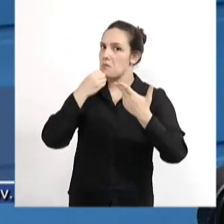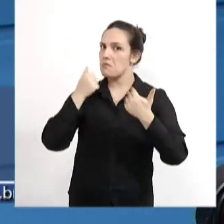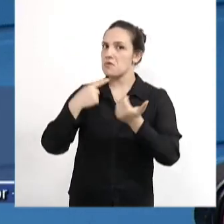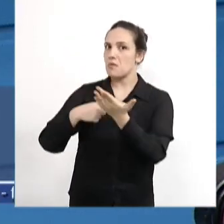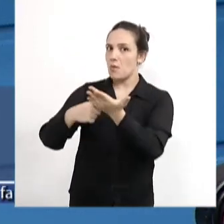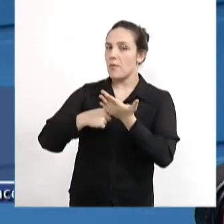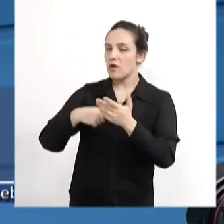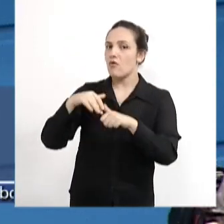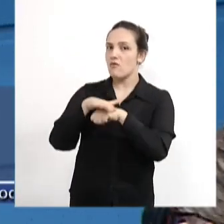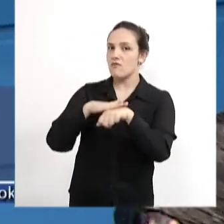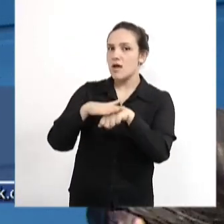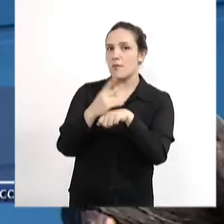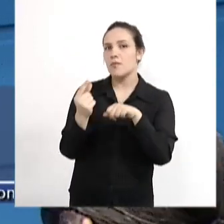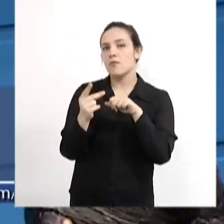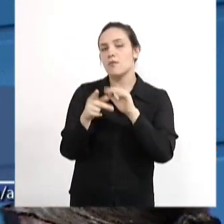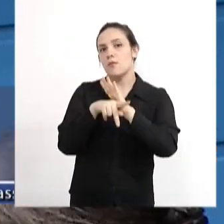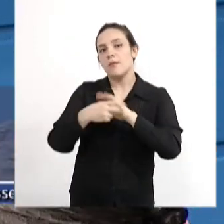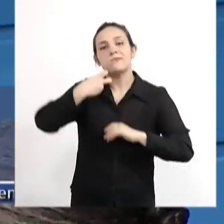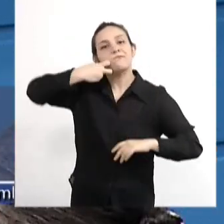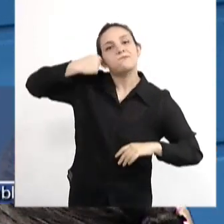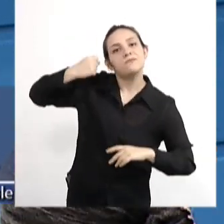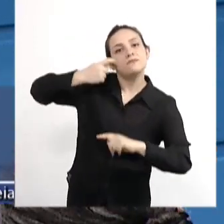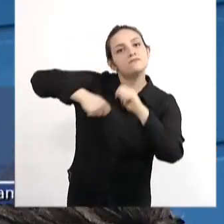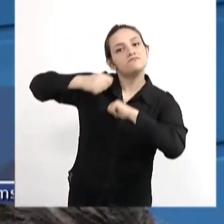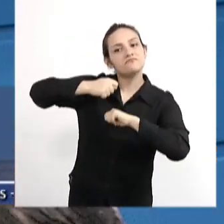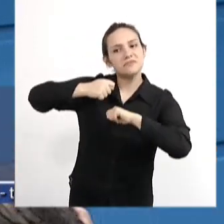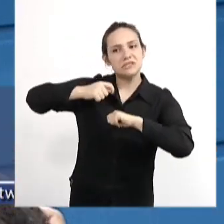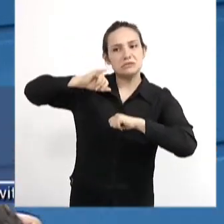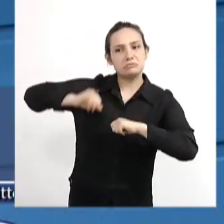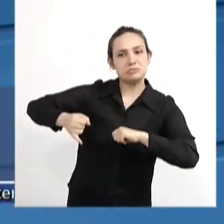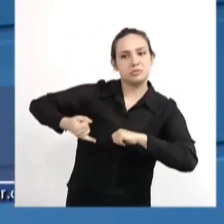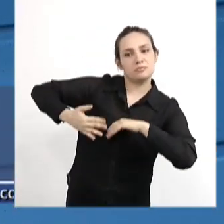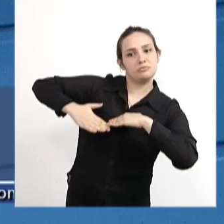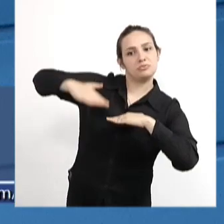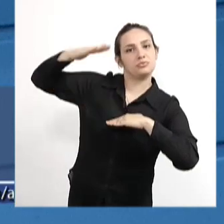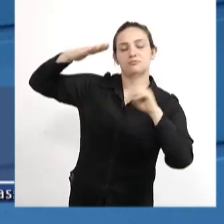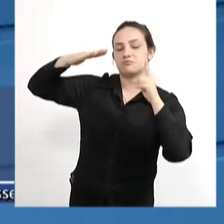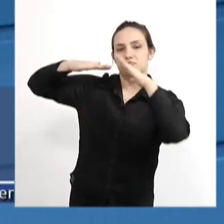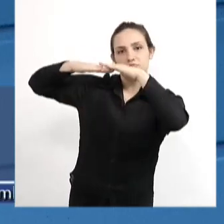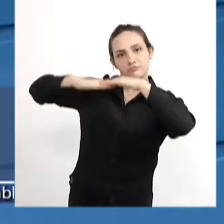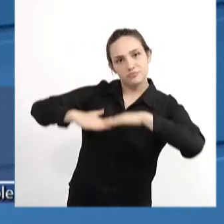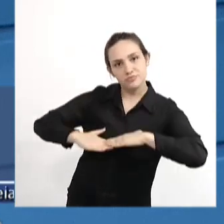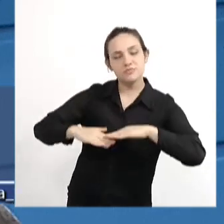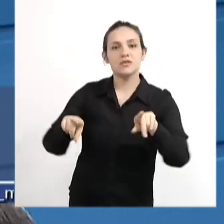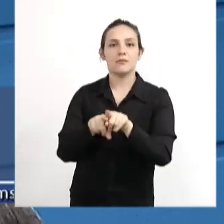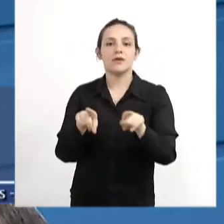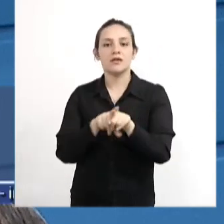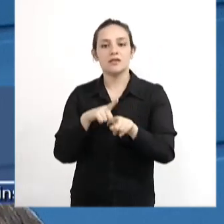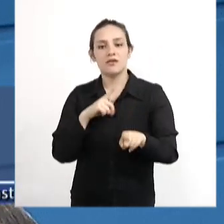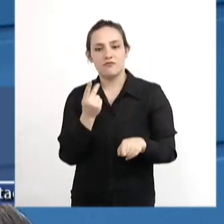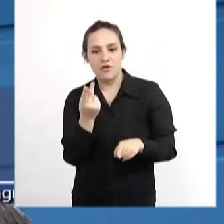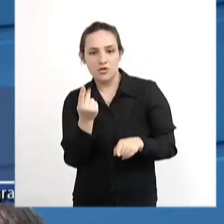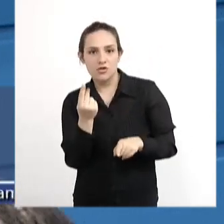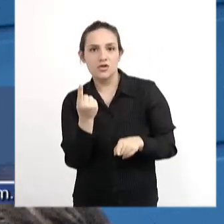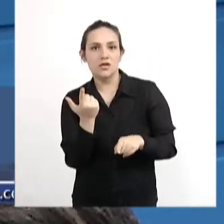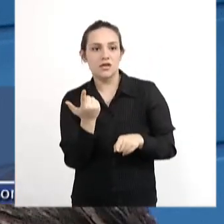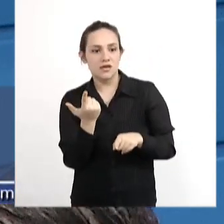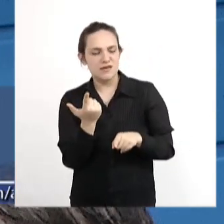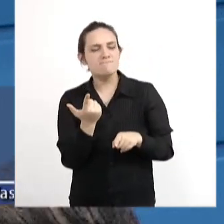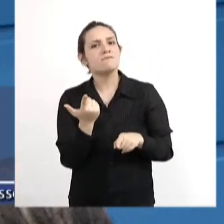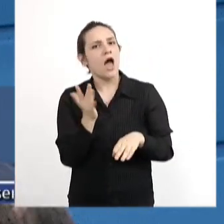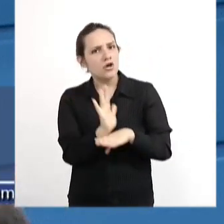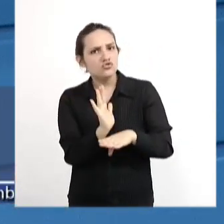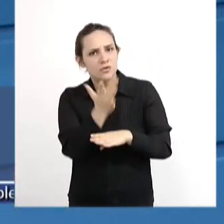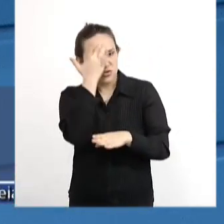de bolsas de valores, uma inflação controlada, taxas que favorecem o investimento, favorecem a criação